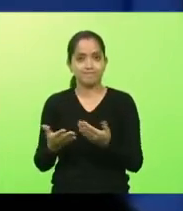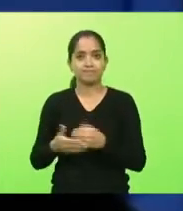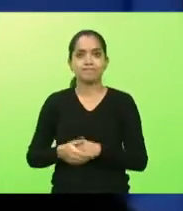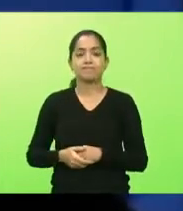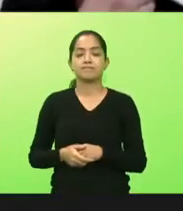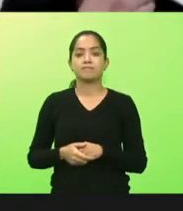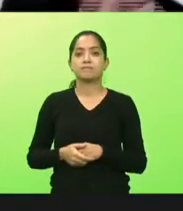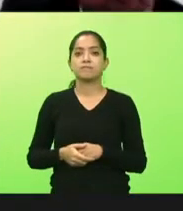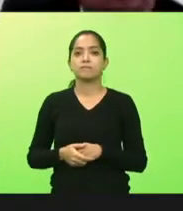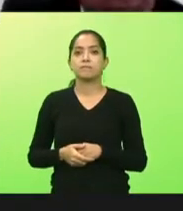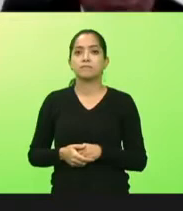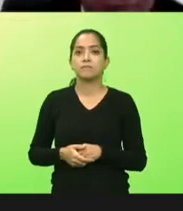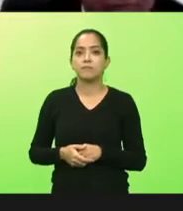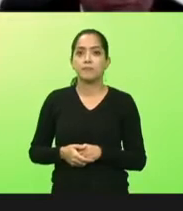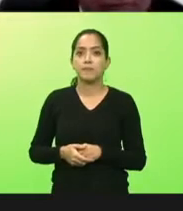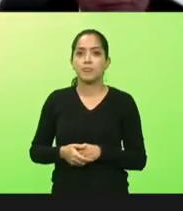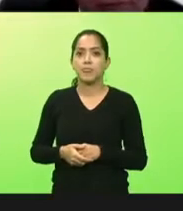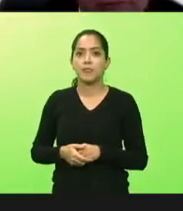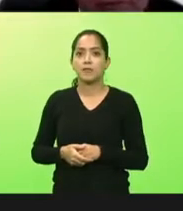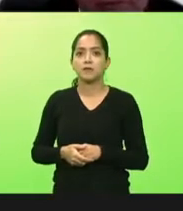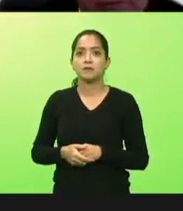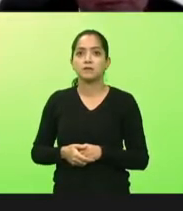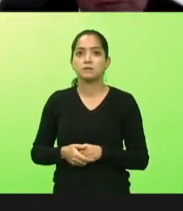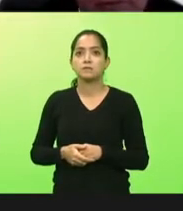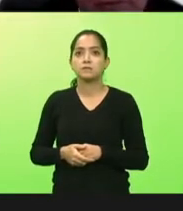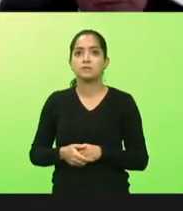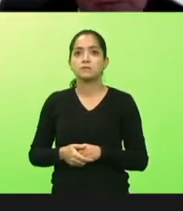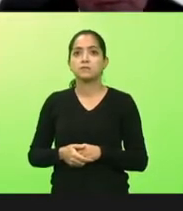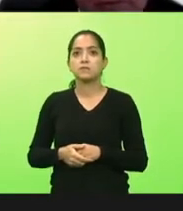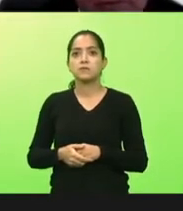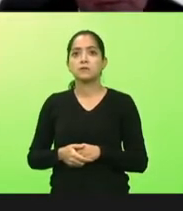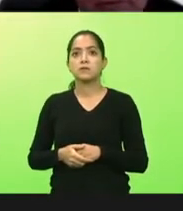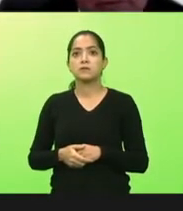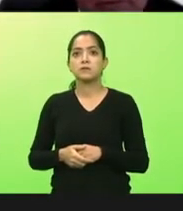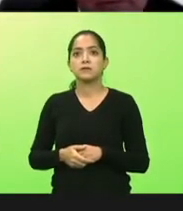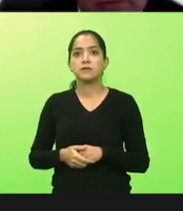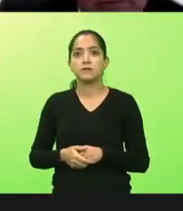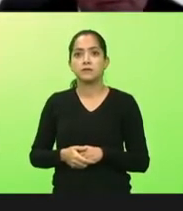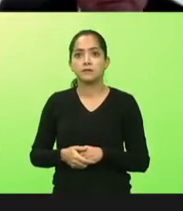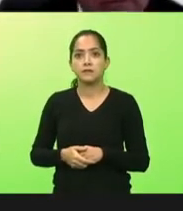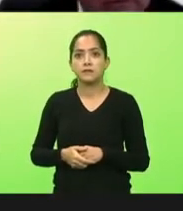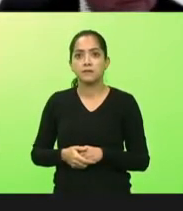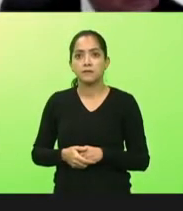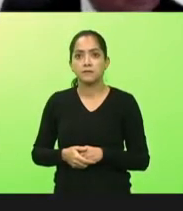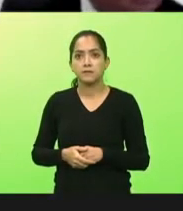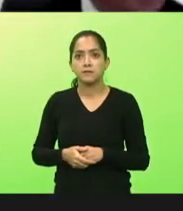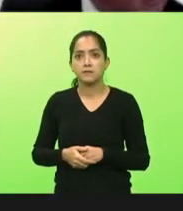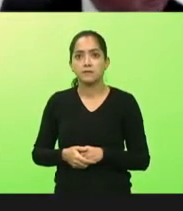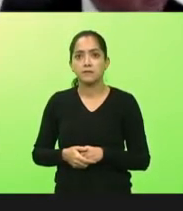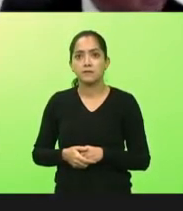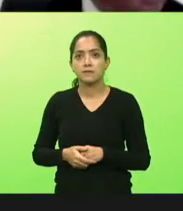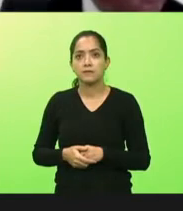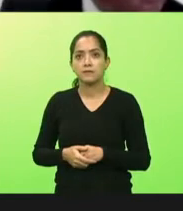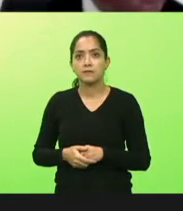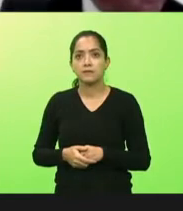Obrigado. Presidente? Pela ordem, senhor presidente. Deputada Luciane Carminati, depois deputado Maurício